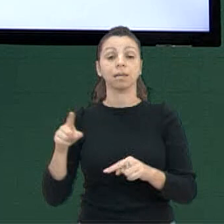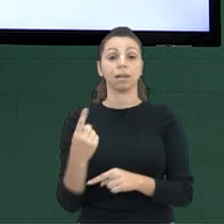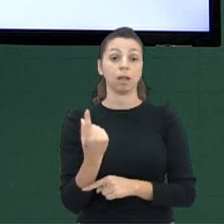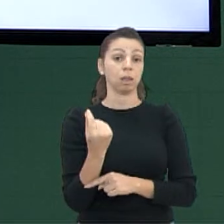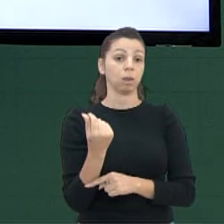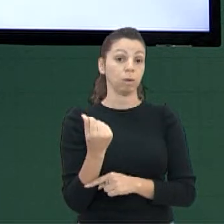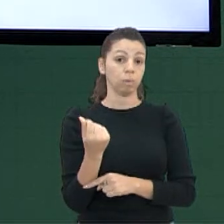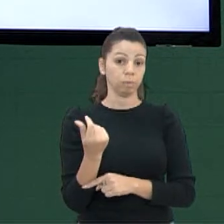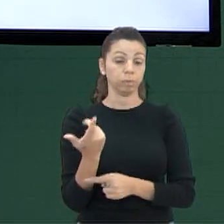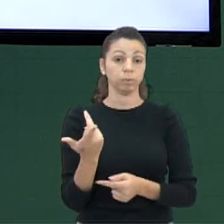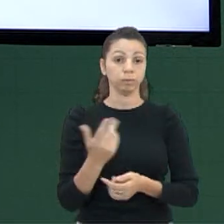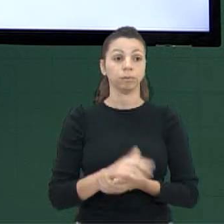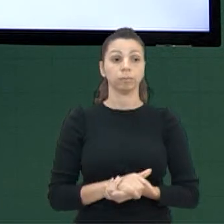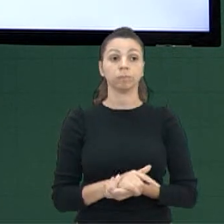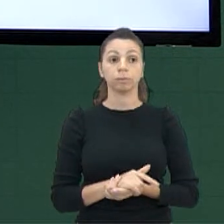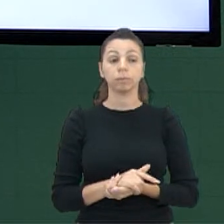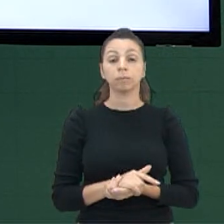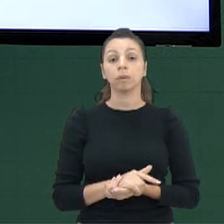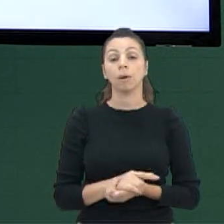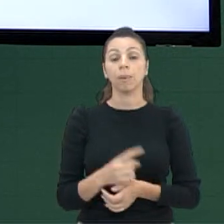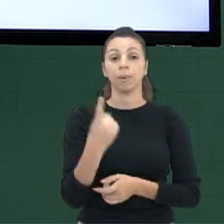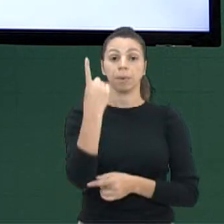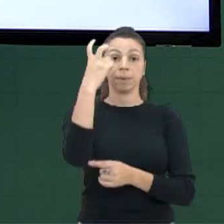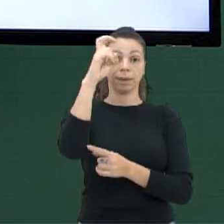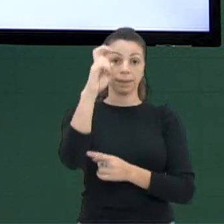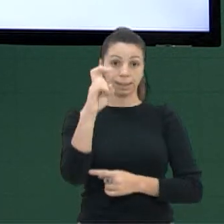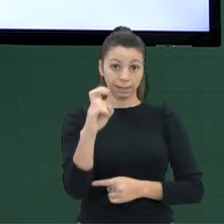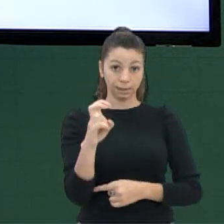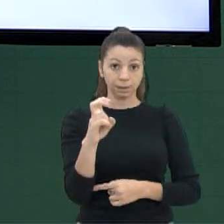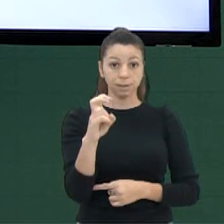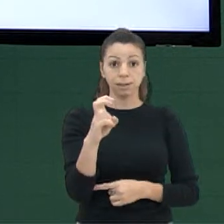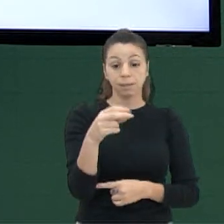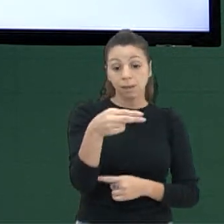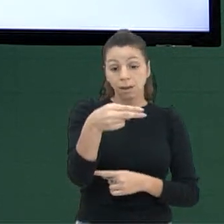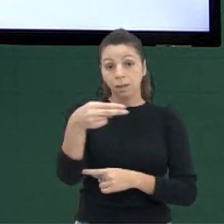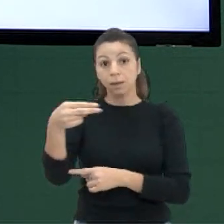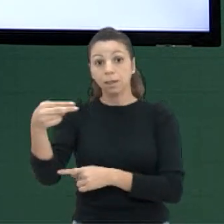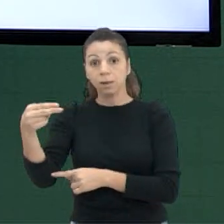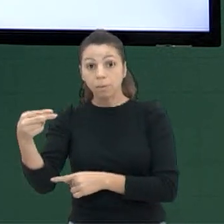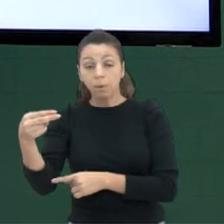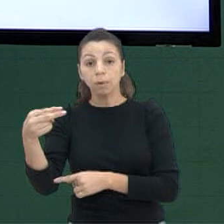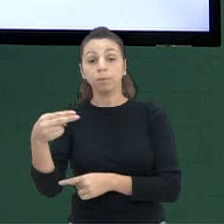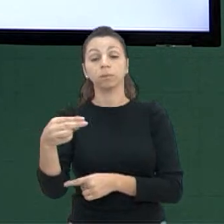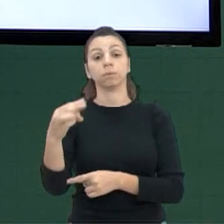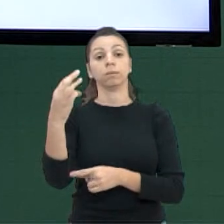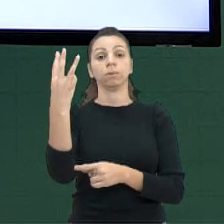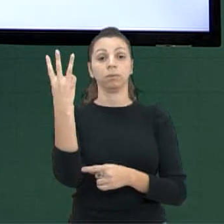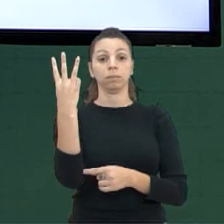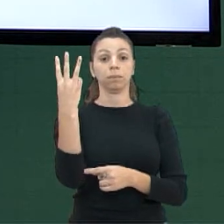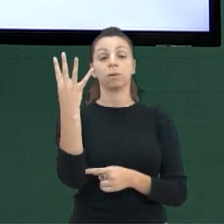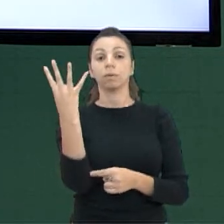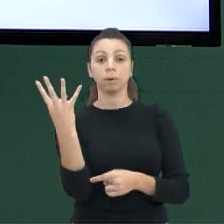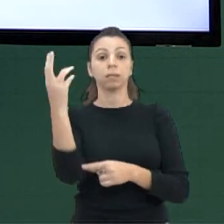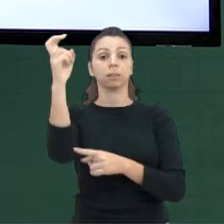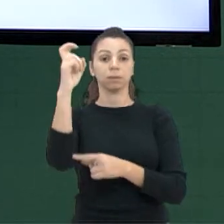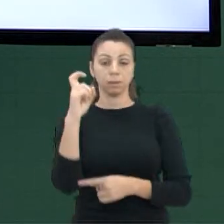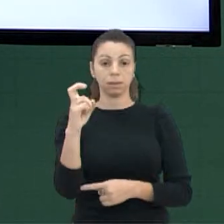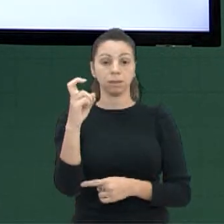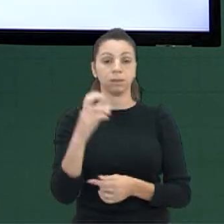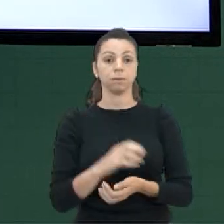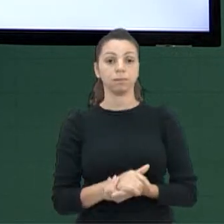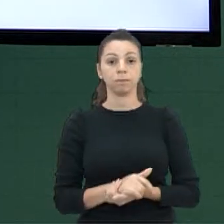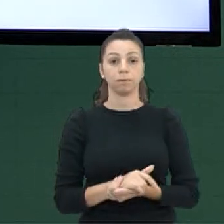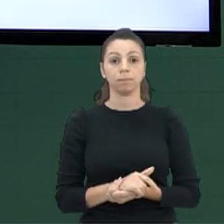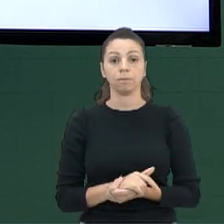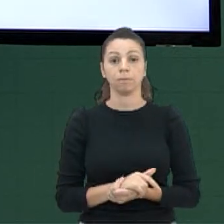15 vai ser igual a R$45. O resultado disso é o que nós chamamos do